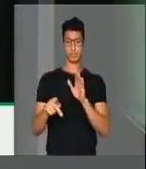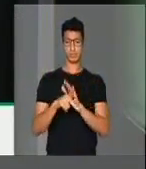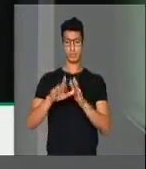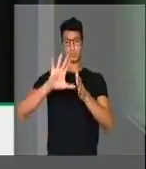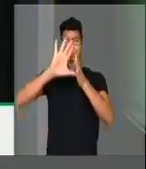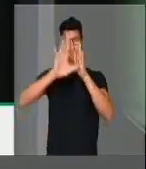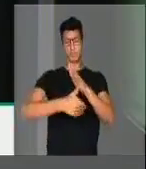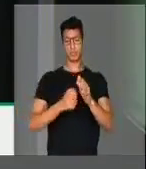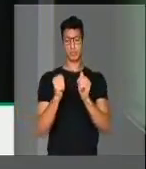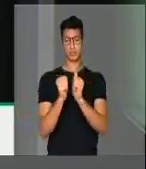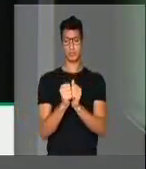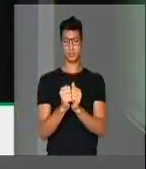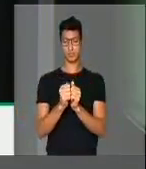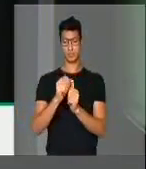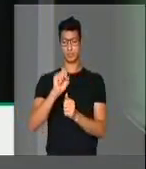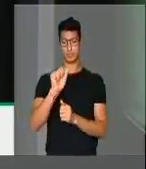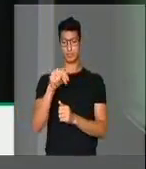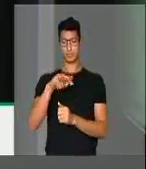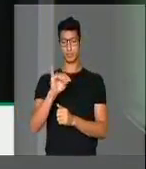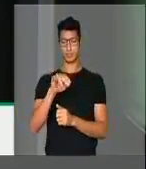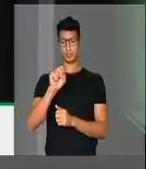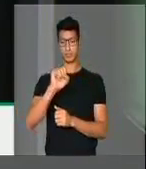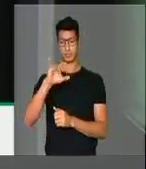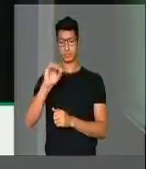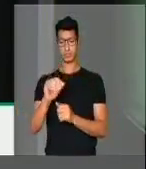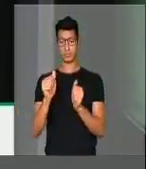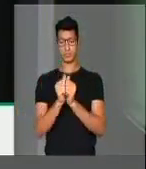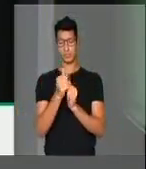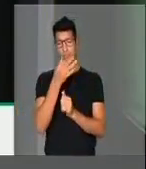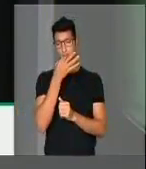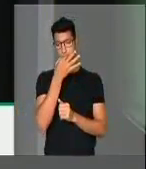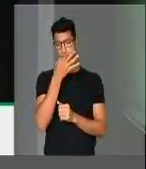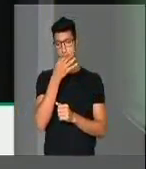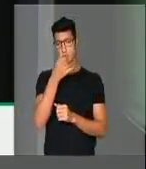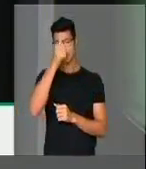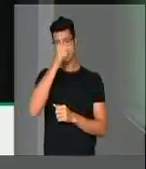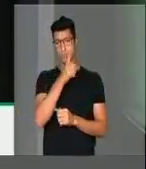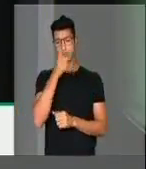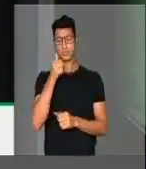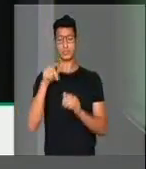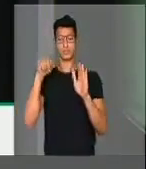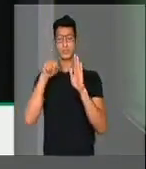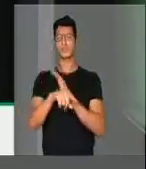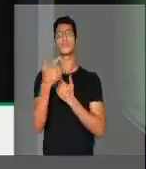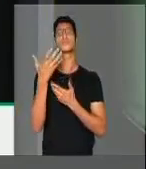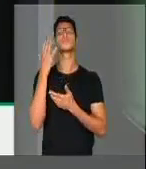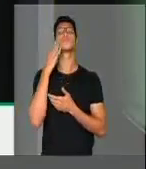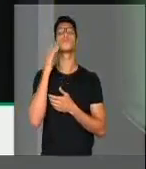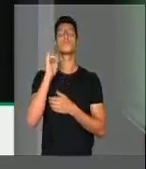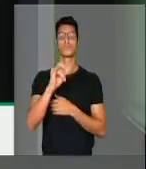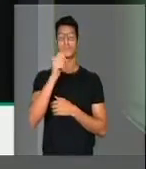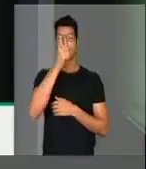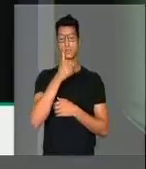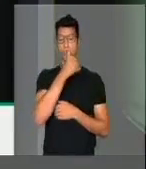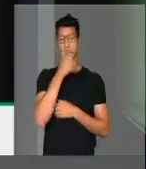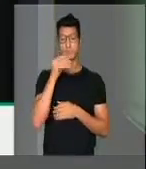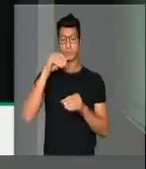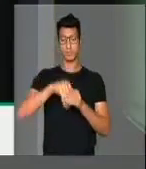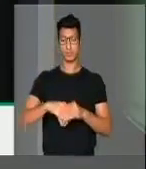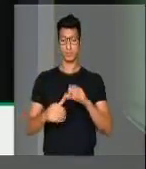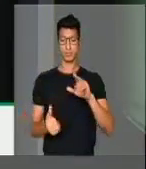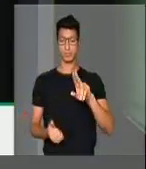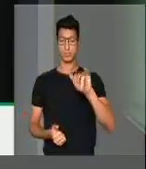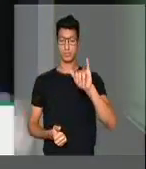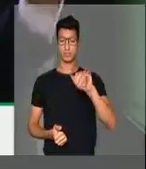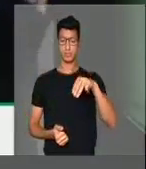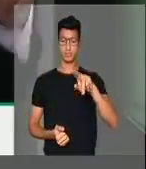foi roubado com o Santíssimo Sacramento, com as hostias consagradas dentro. E eu fiz o questionamento, eu quero saber se aquelas hostias que estavam lá no